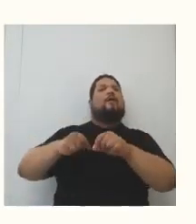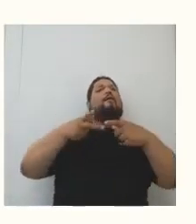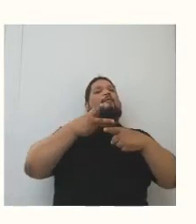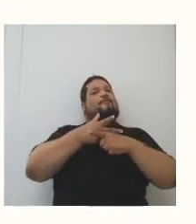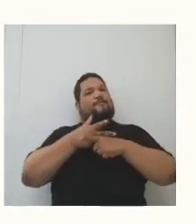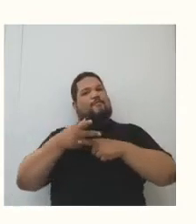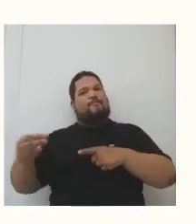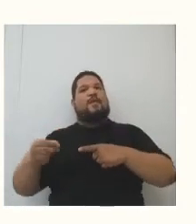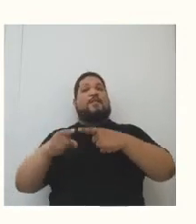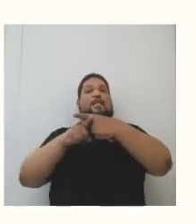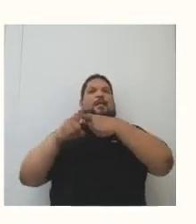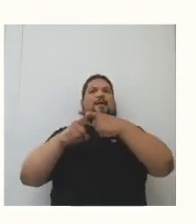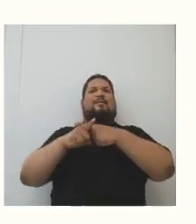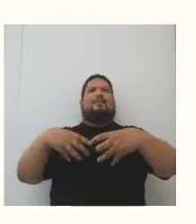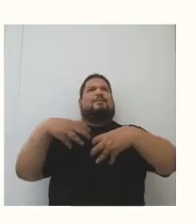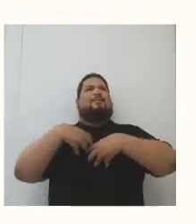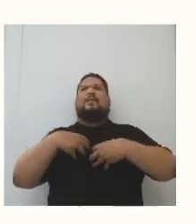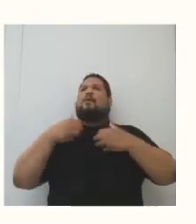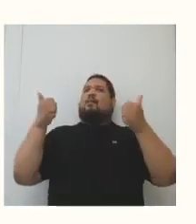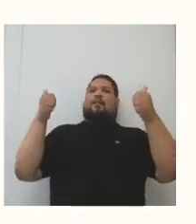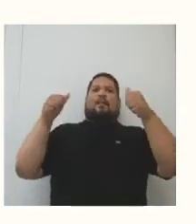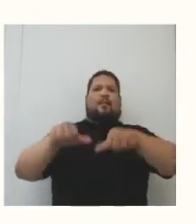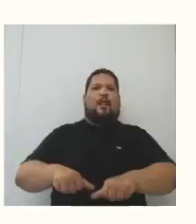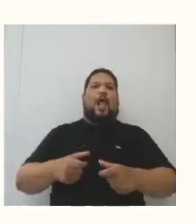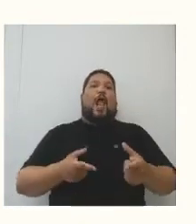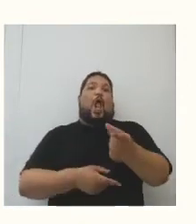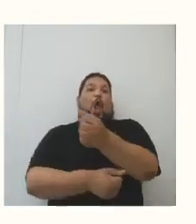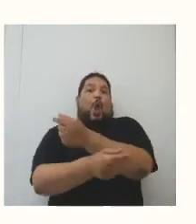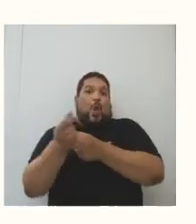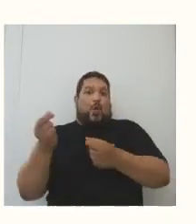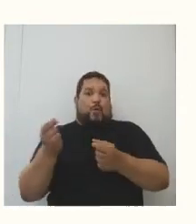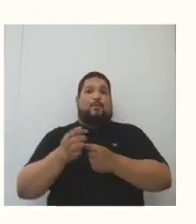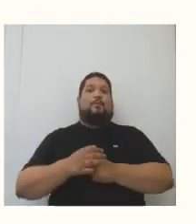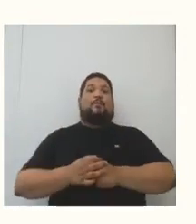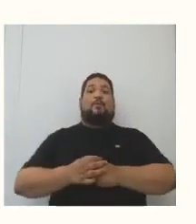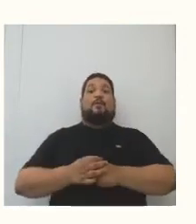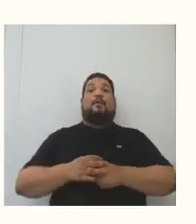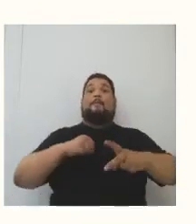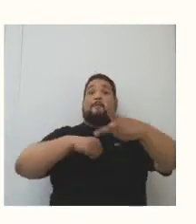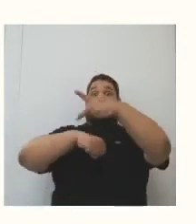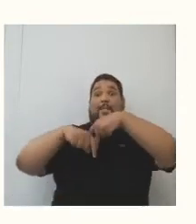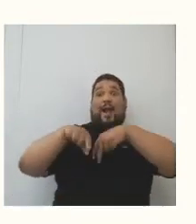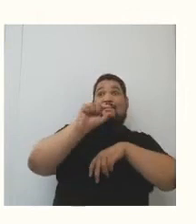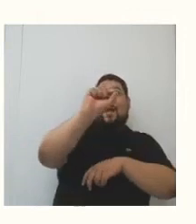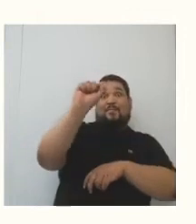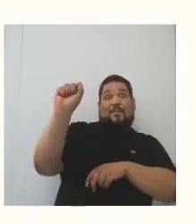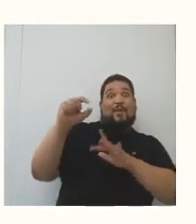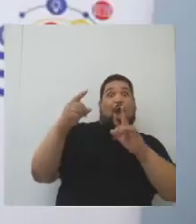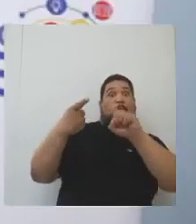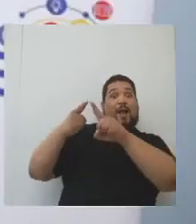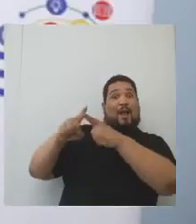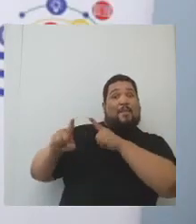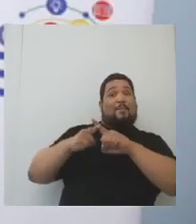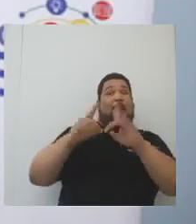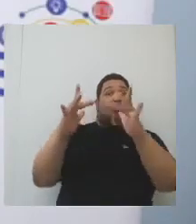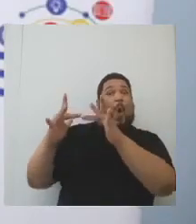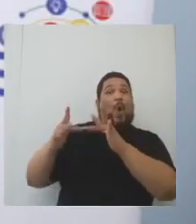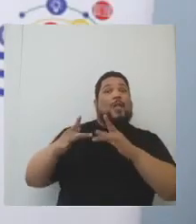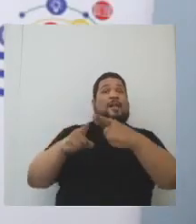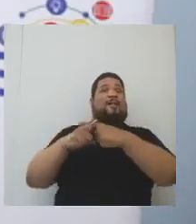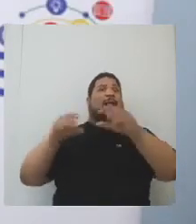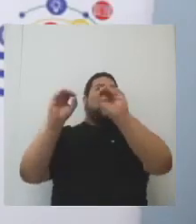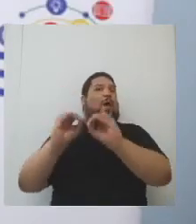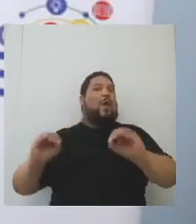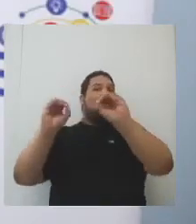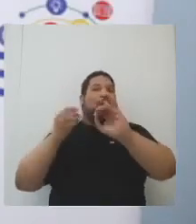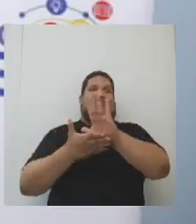Inglaterra através do esgotamento de sua economia. Então, no momento que todas as nações da Europa não mantivessem relações comerciais,